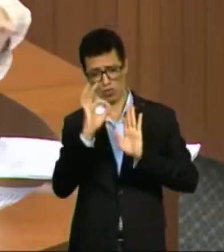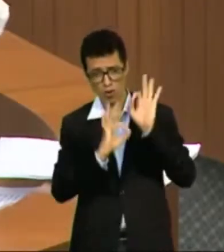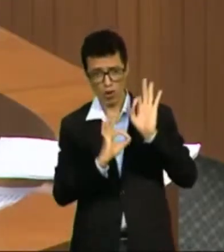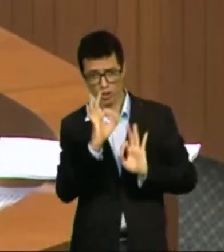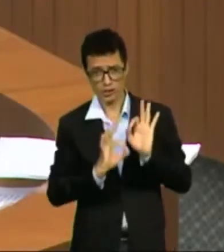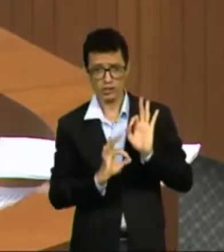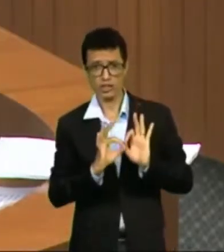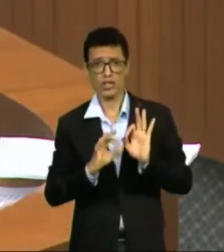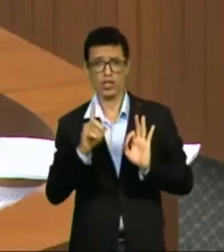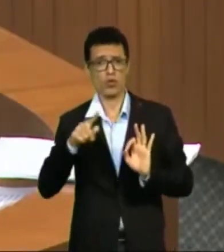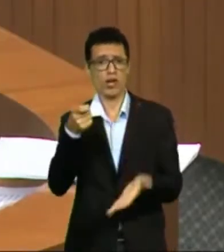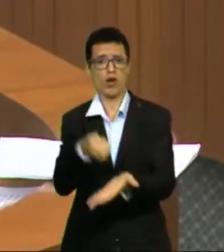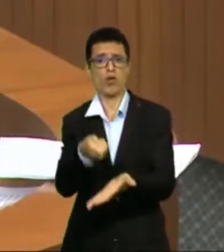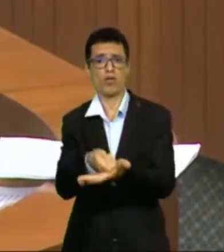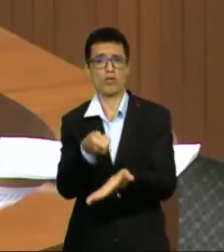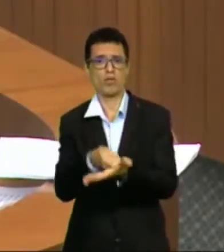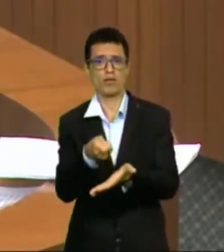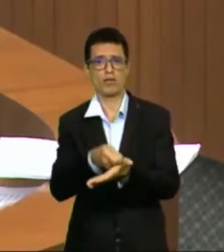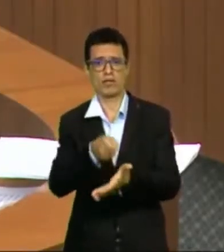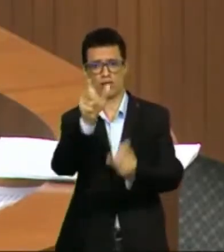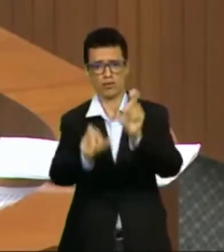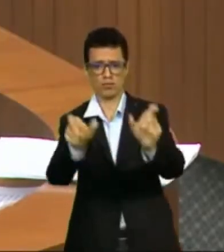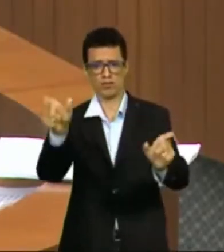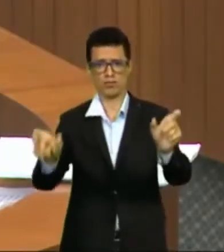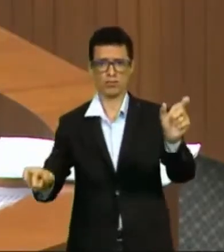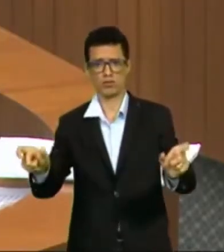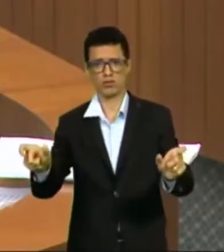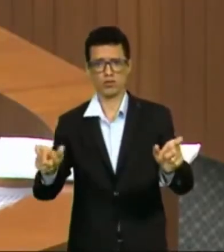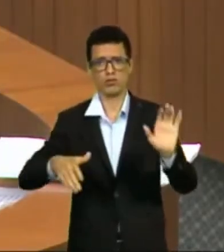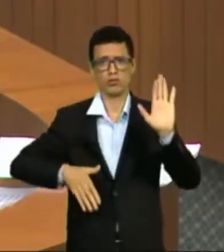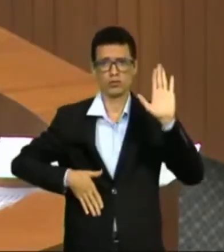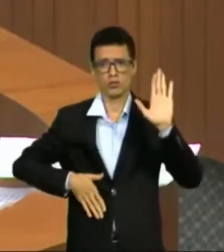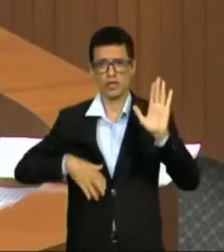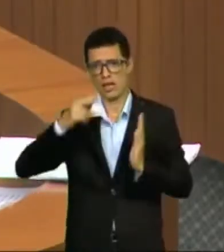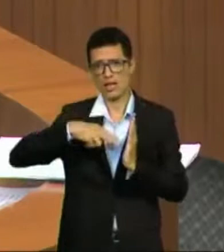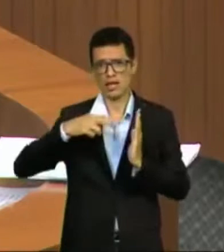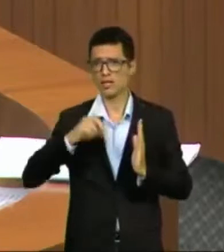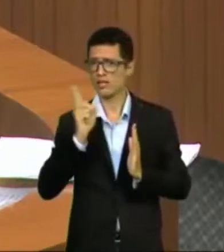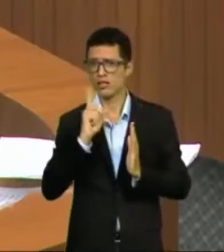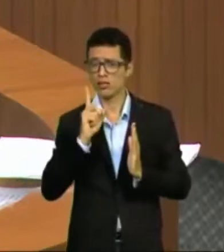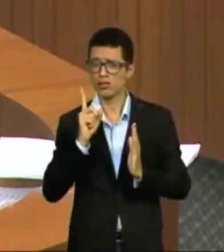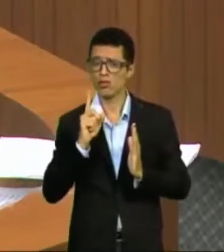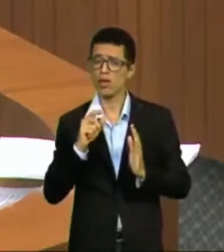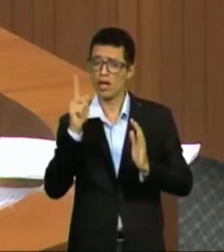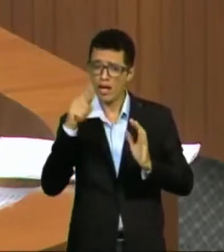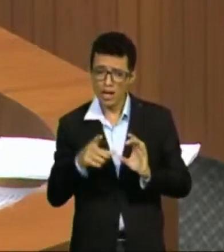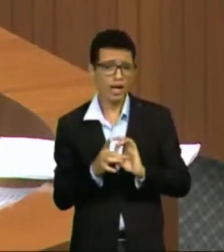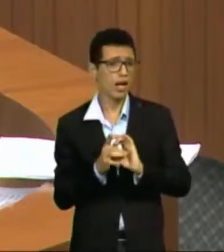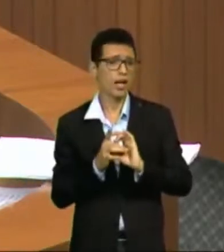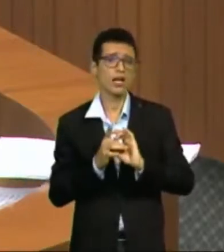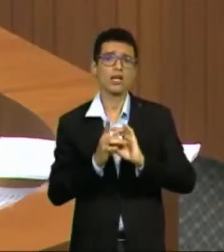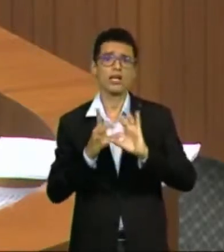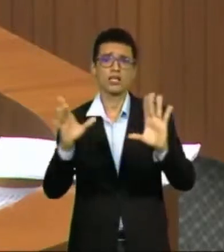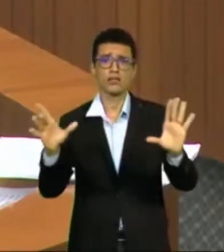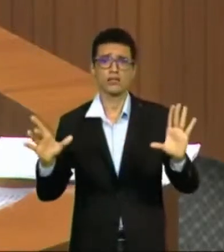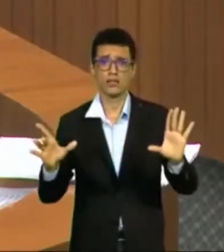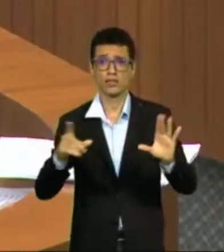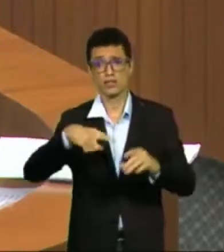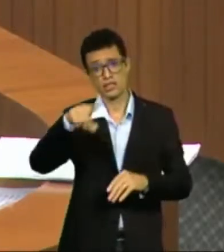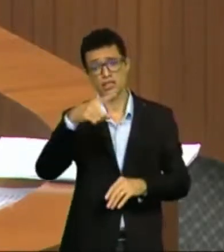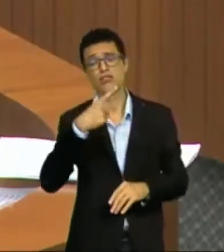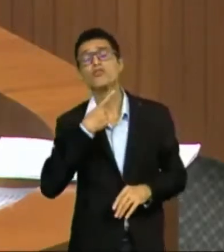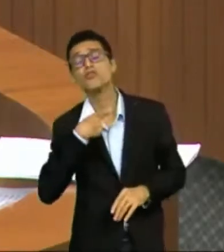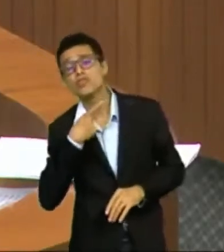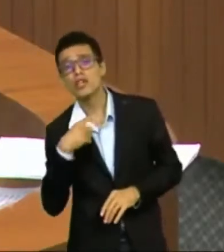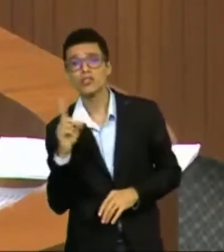livre-arbítrio. Simplesmente, a obrigatoriedade era no acervo, colocar este